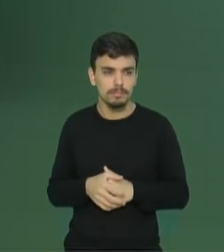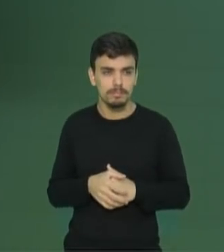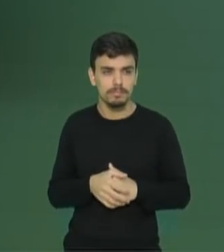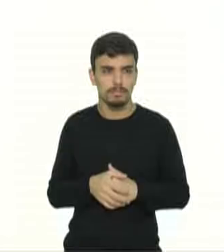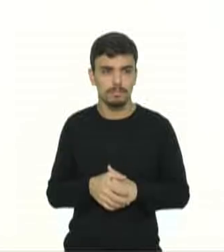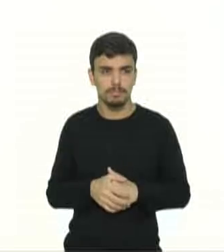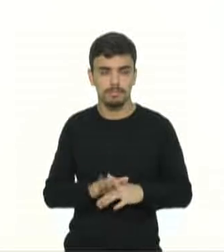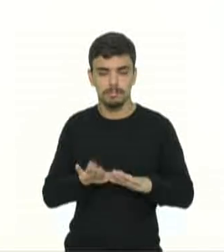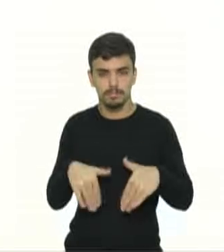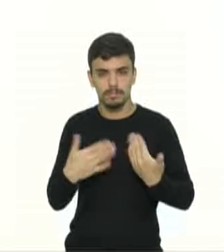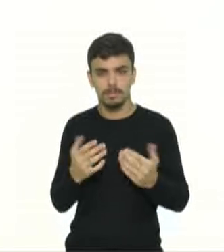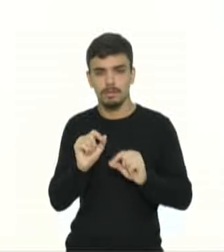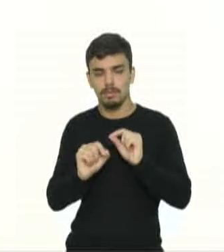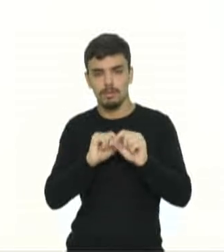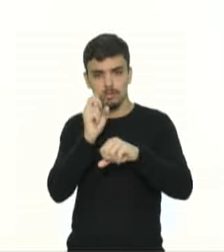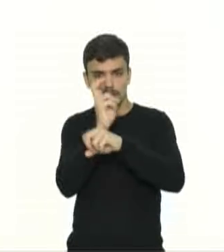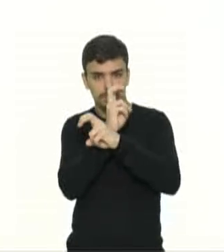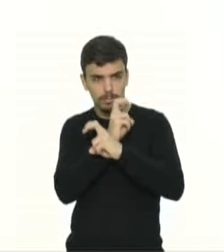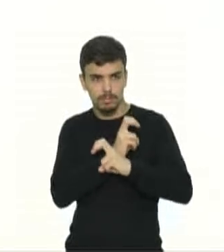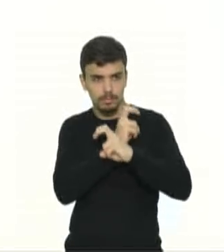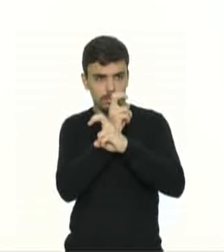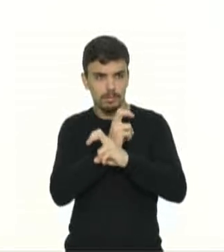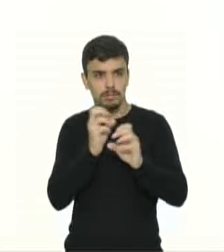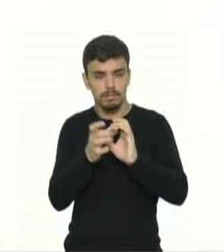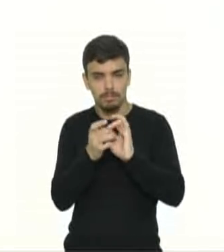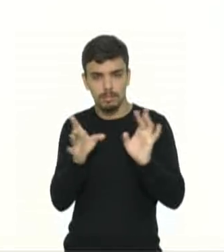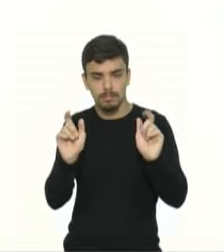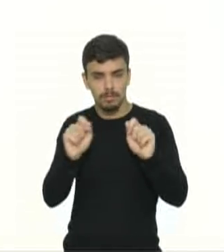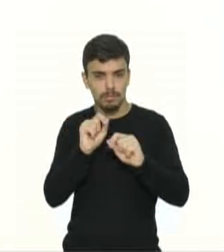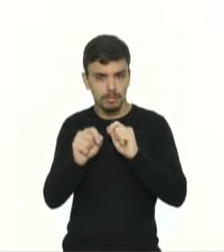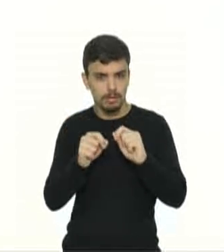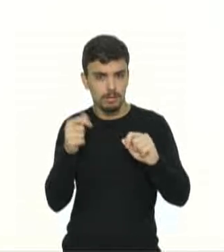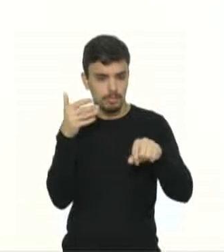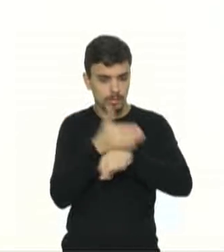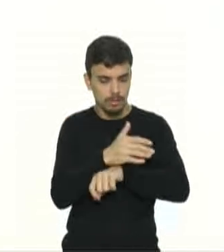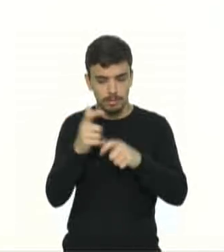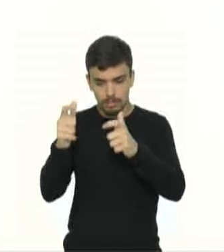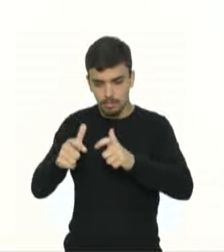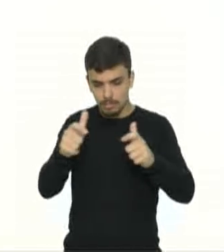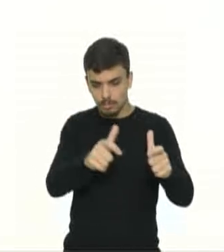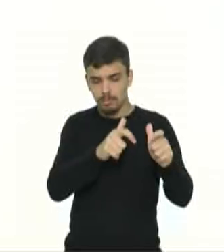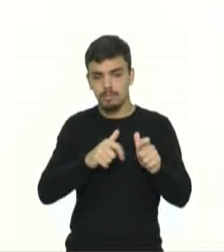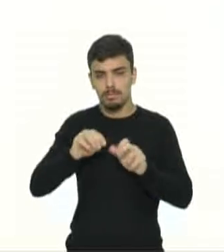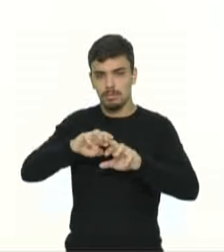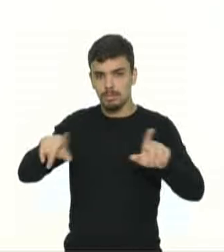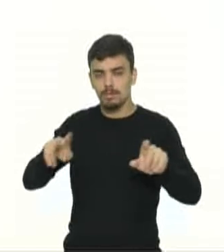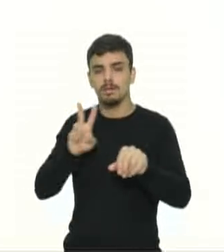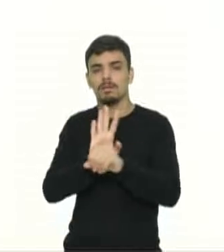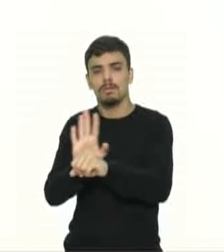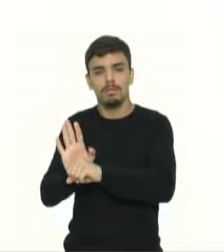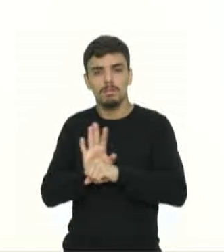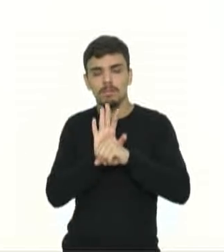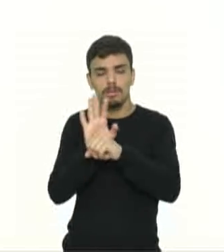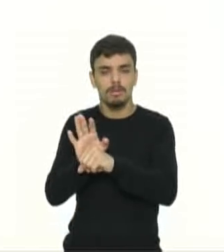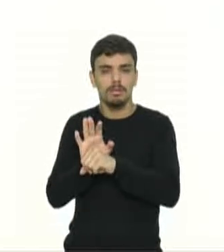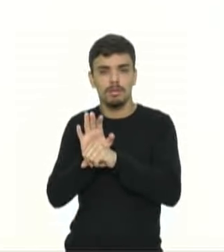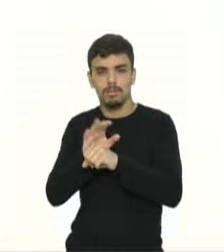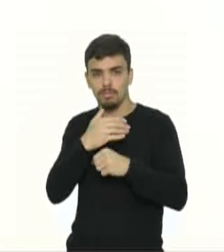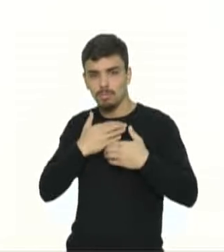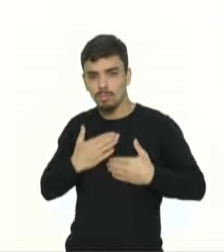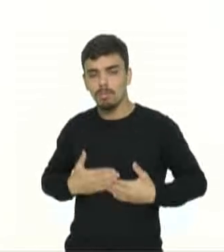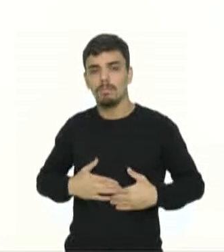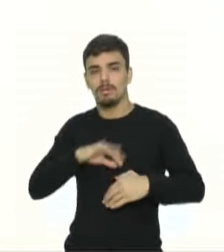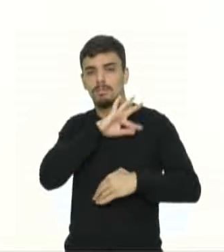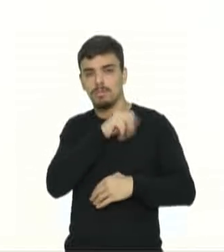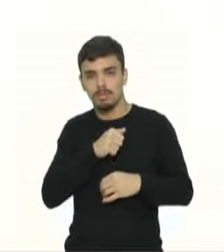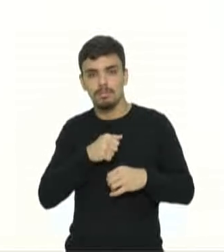o esqueleto permitiu com que os artrópodes conquistassem diferentes ambientes, protegendo o corpo do animal contra ressecamentos e alguns tipos